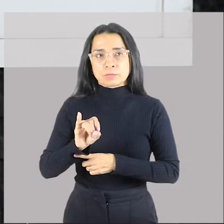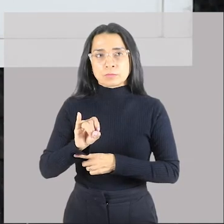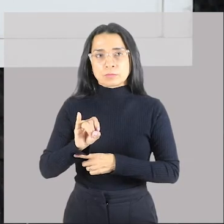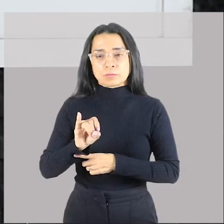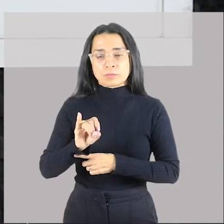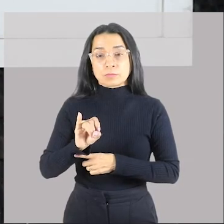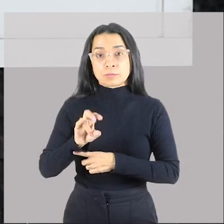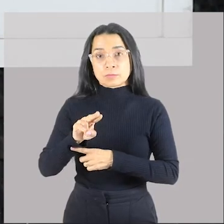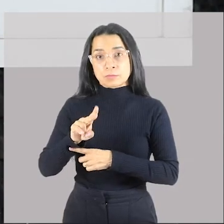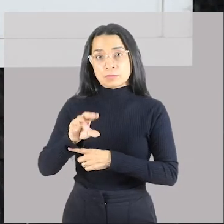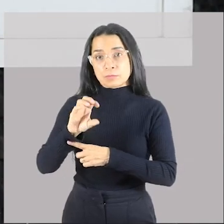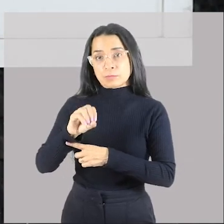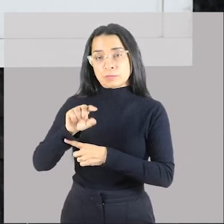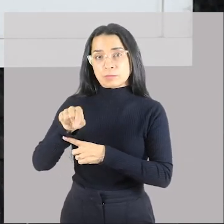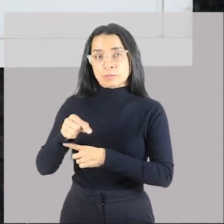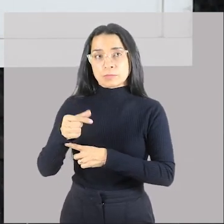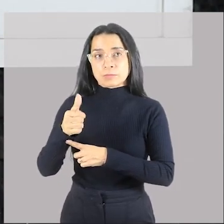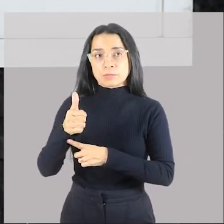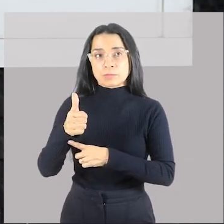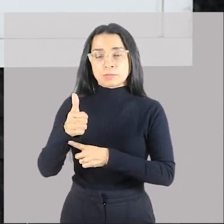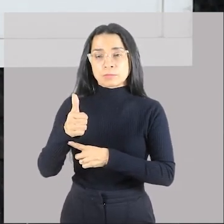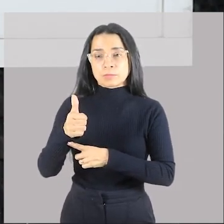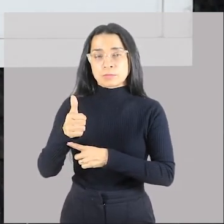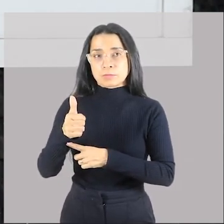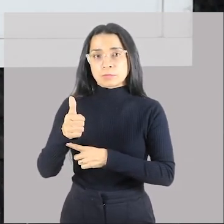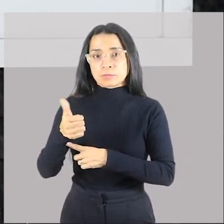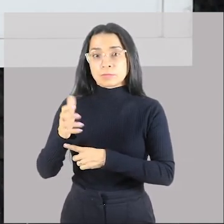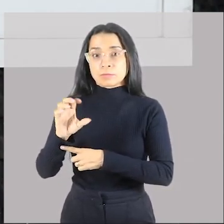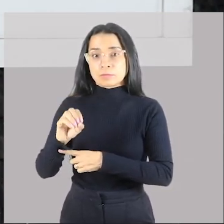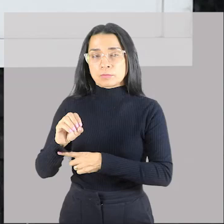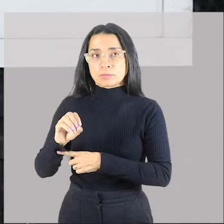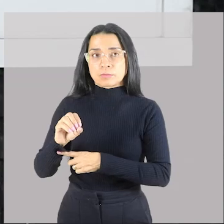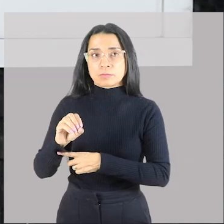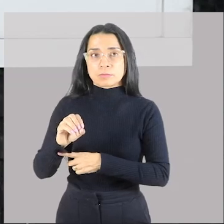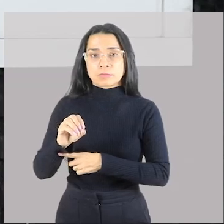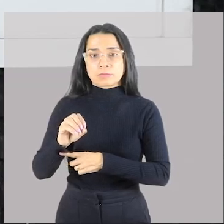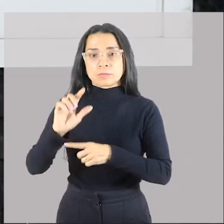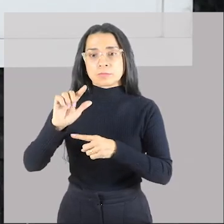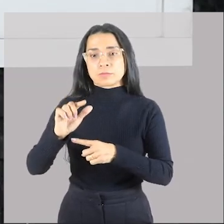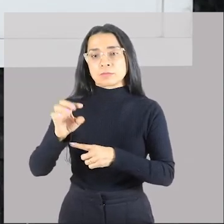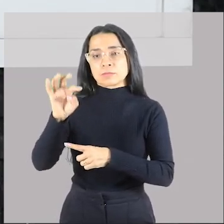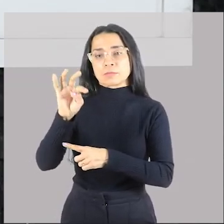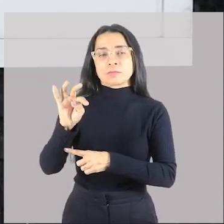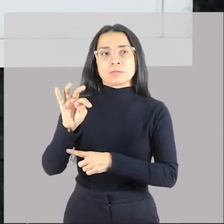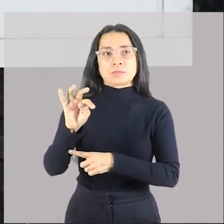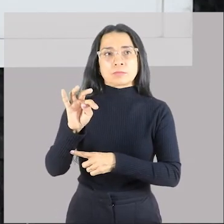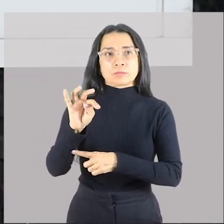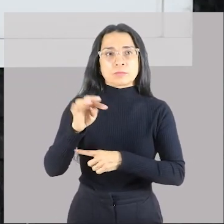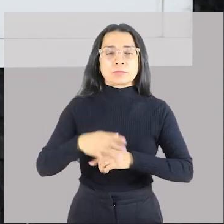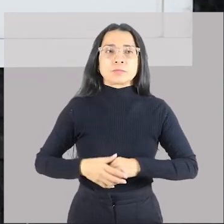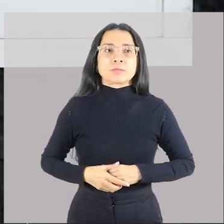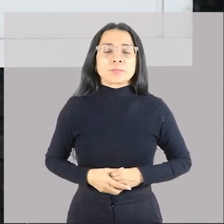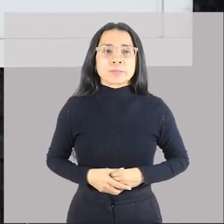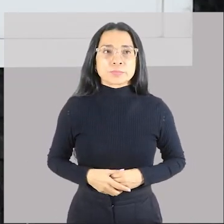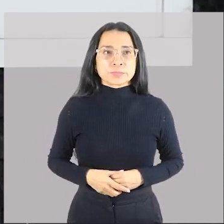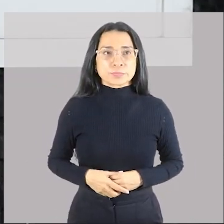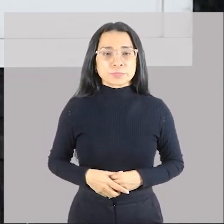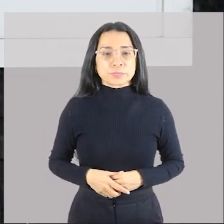0,1, 0,10, 0,1 elevado a t.